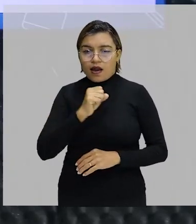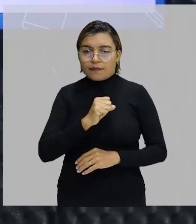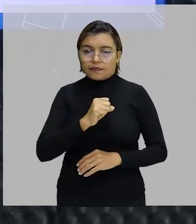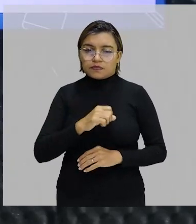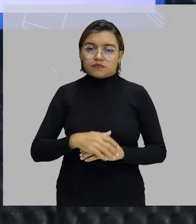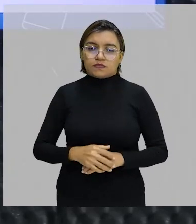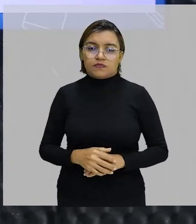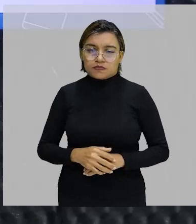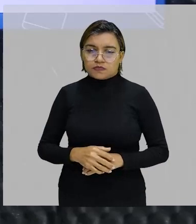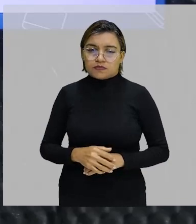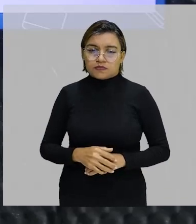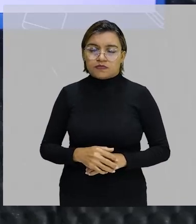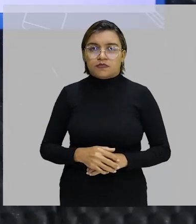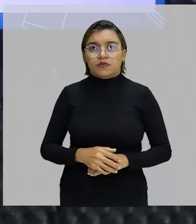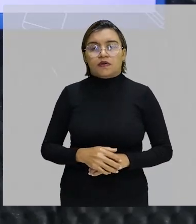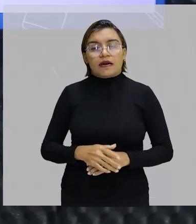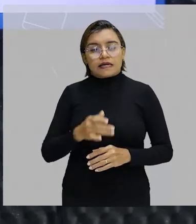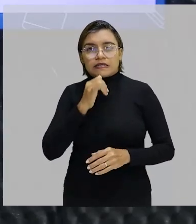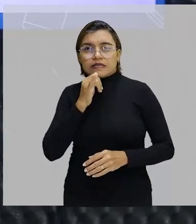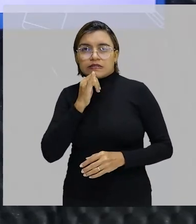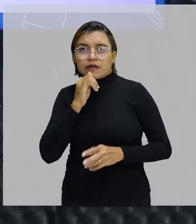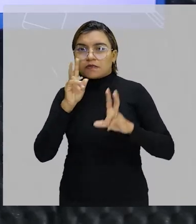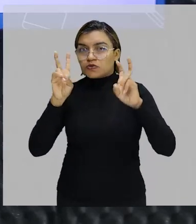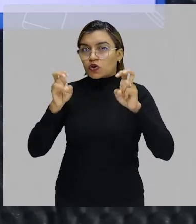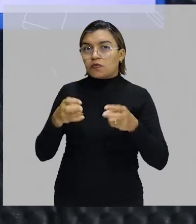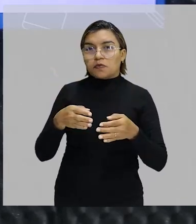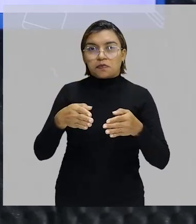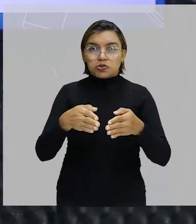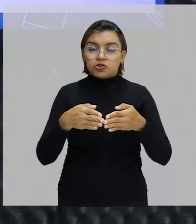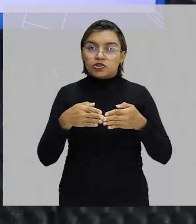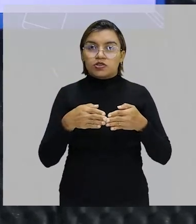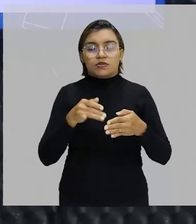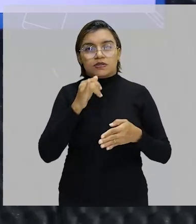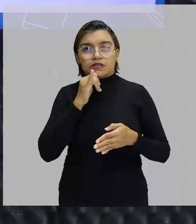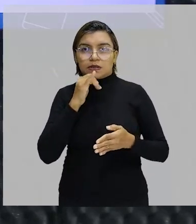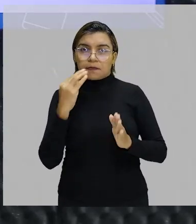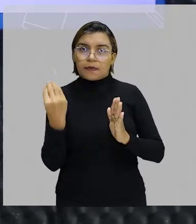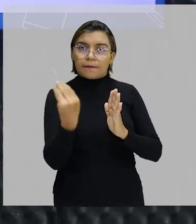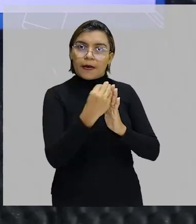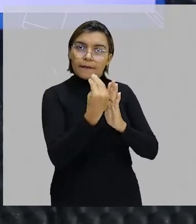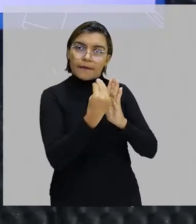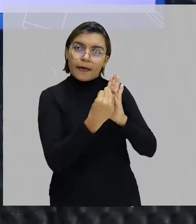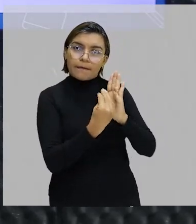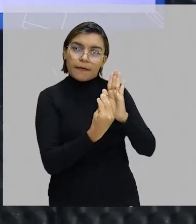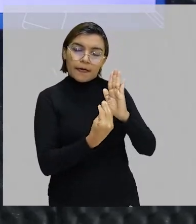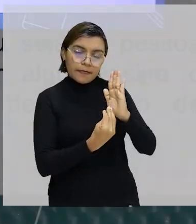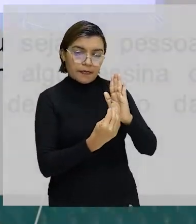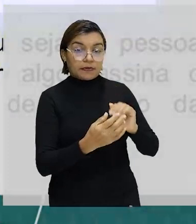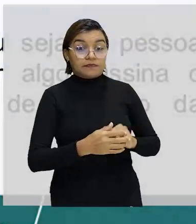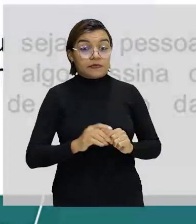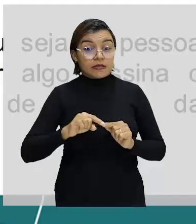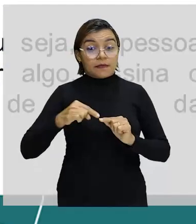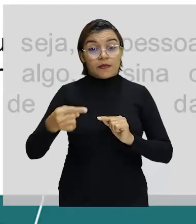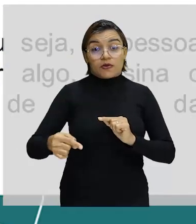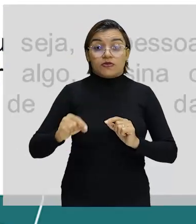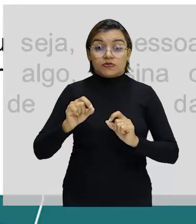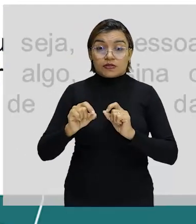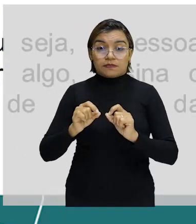breve e direto sobre o que se pretende solicitar, nós já vimos, né? Colocamos o exemplo lá do vereador. Aí